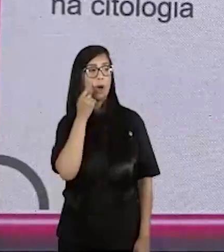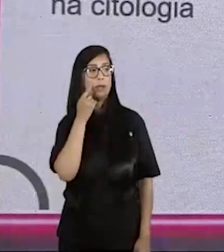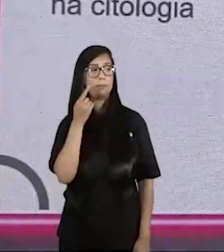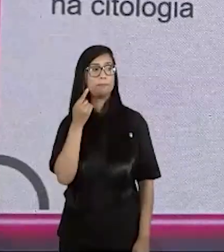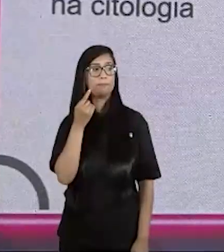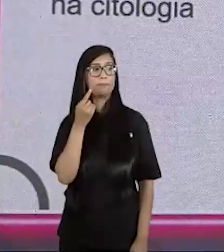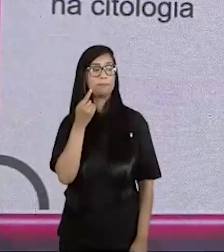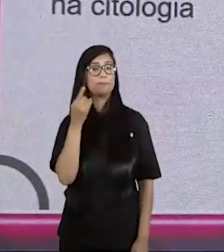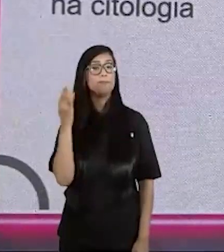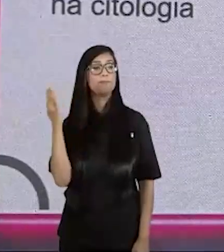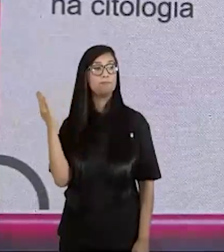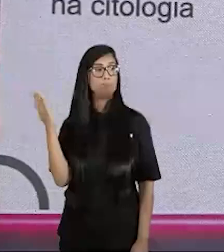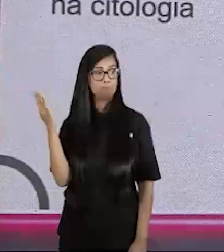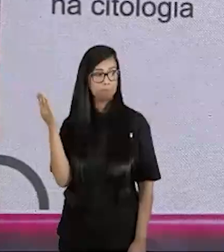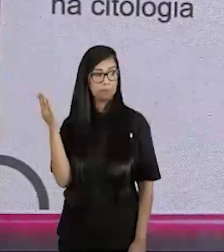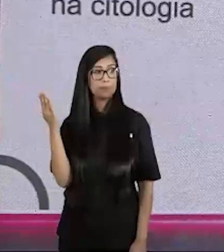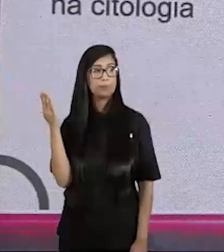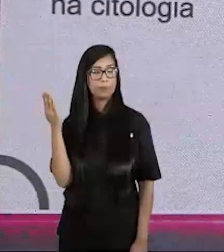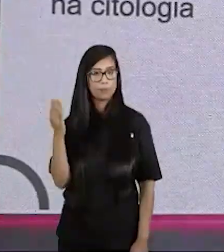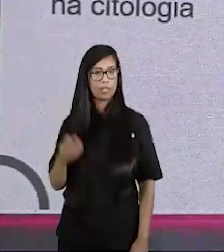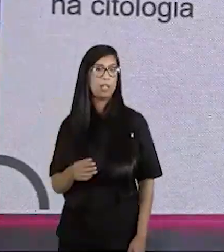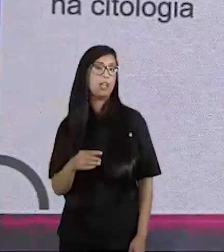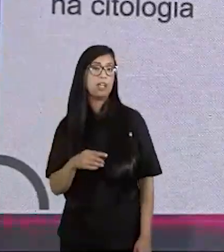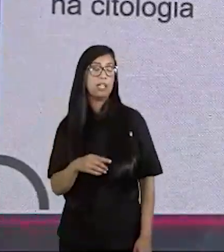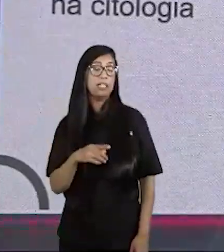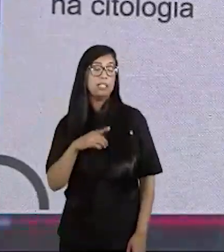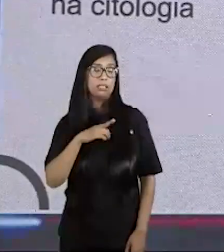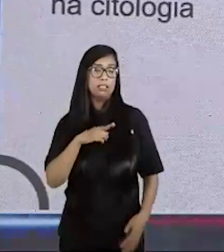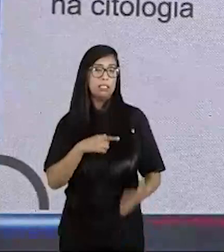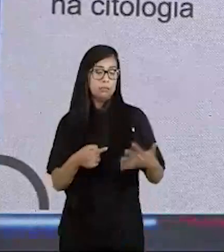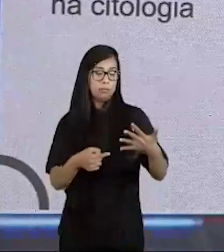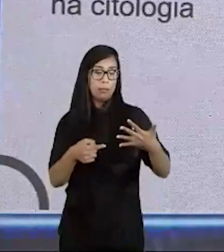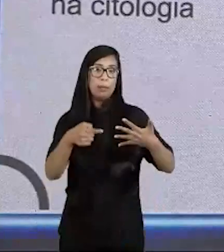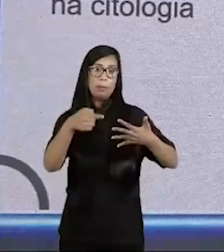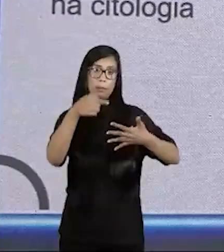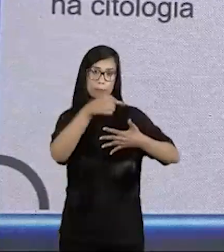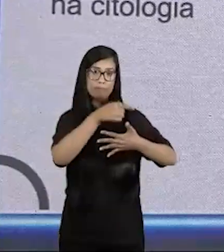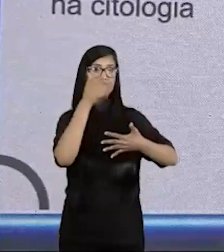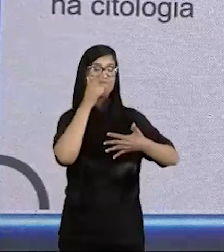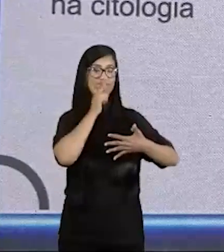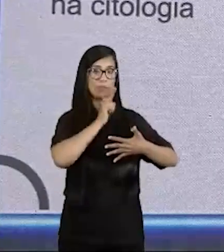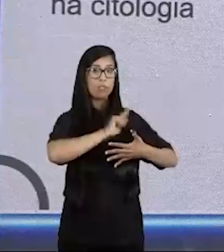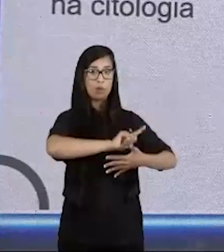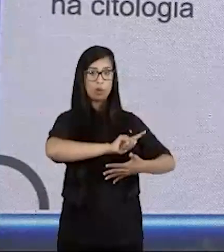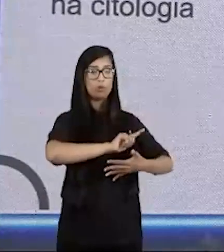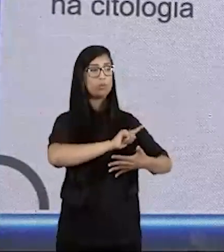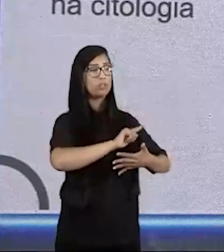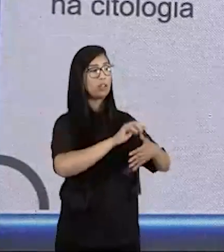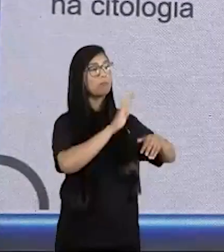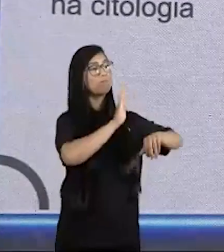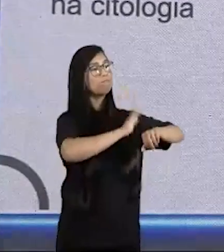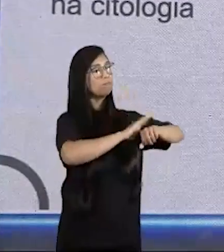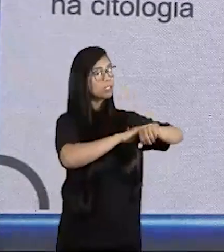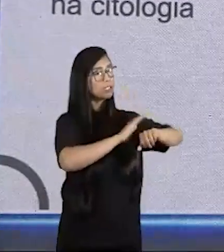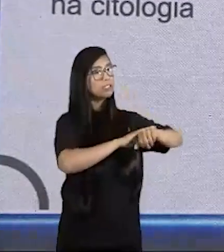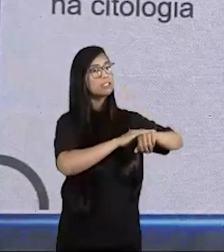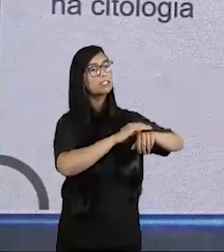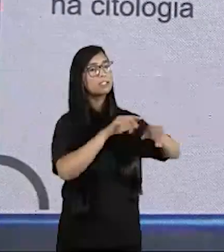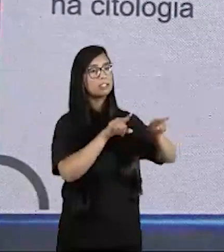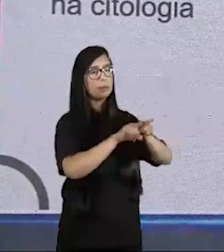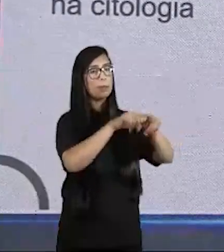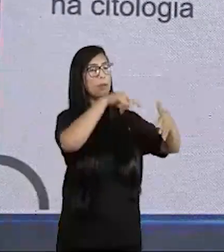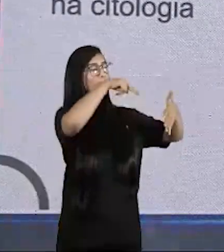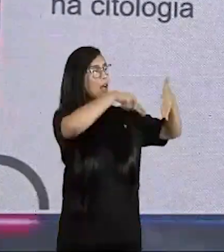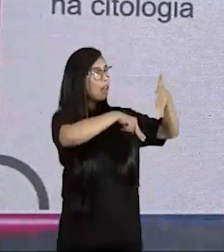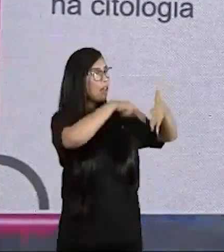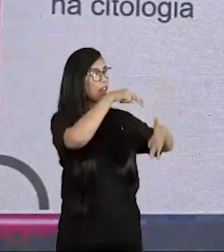analisada. Então, esse é um passo a passo que a gente vai seguir nas nossas lâminas, na hora que a gente for efetuar a leitura. E eu estou muito feliz